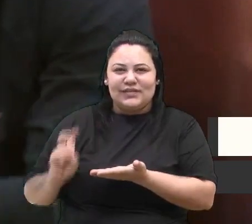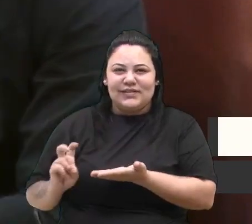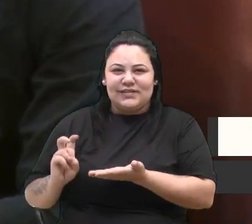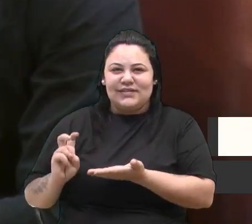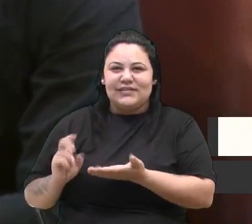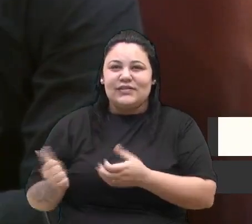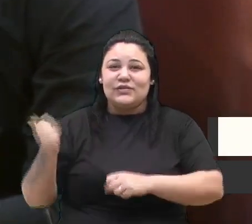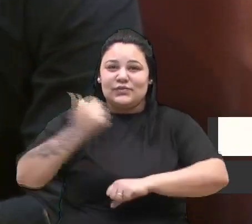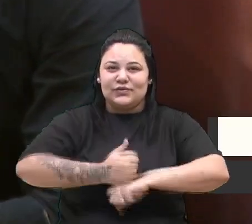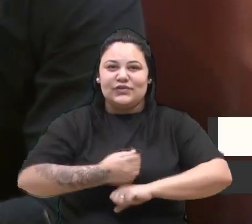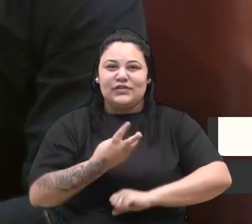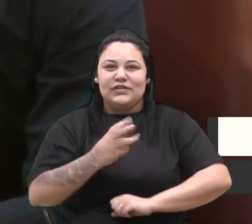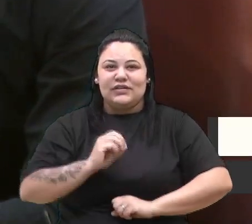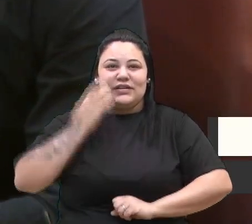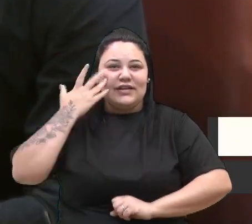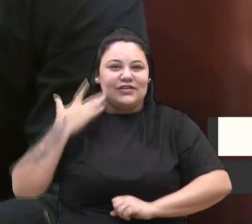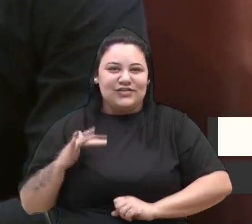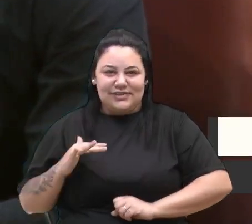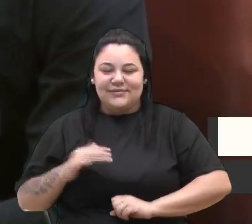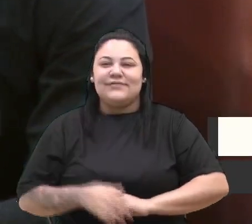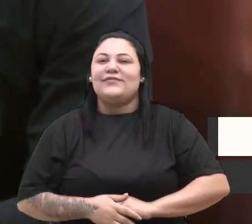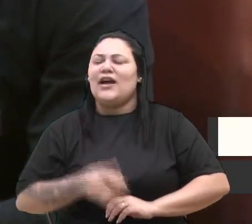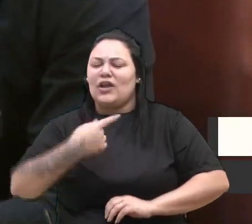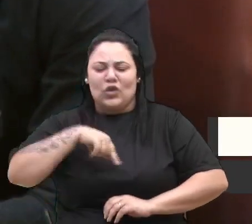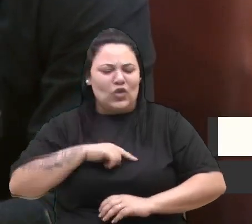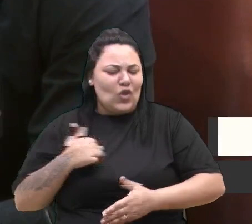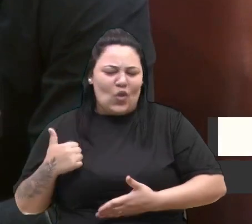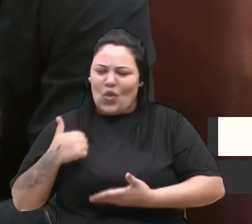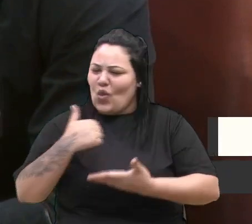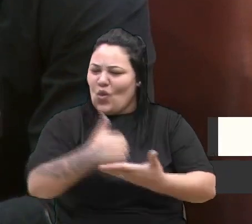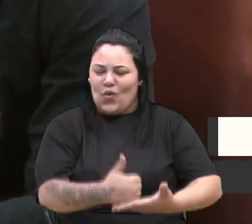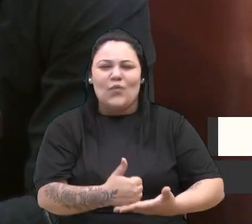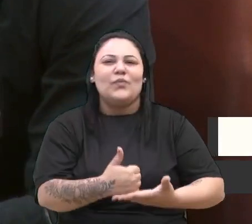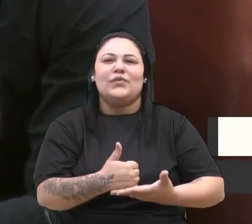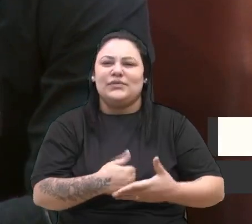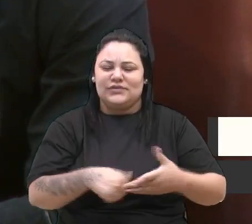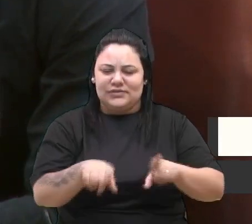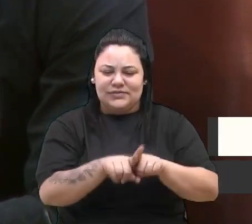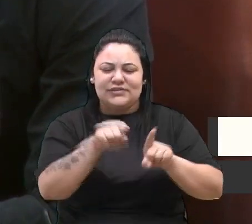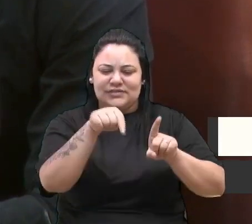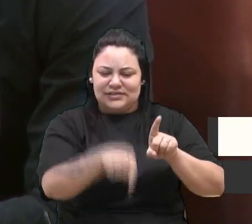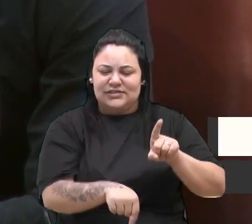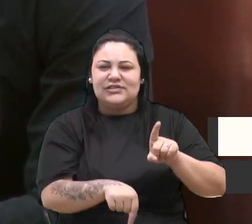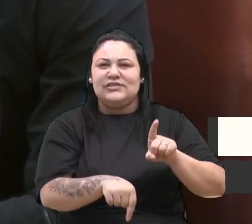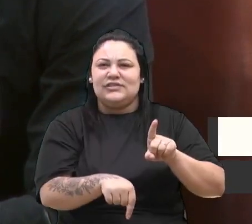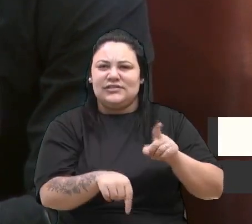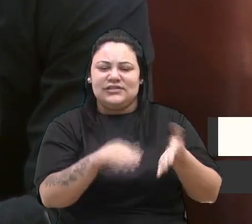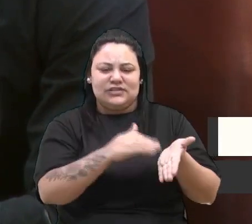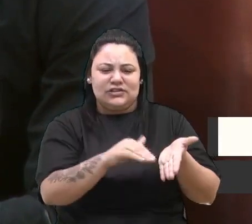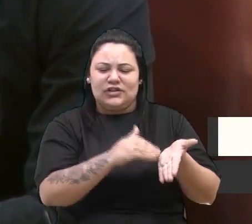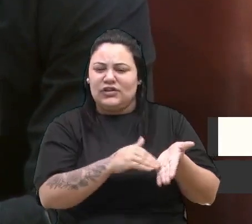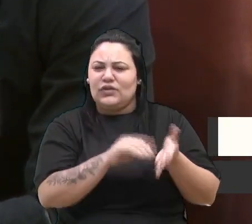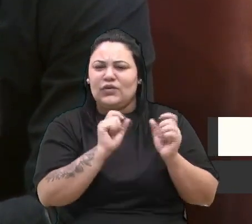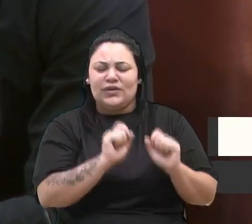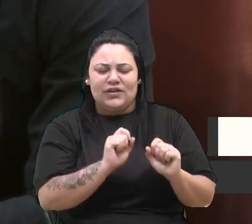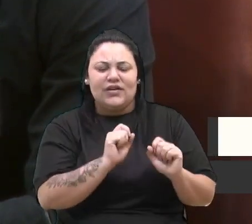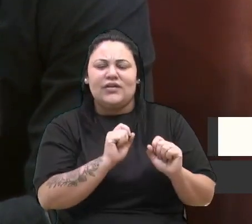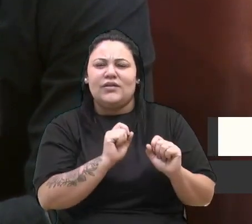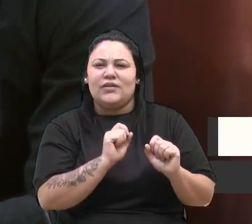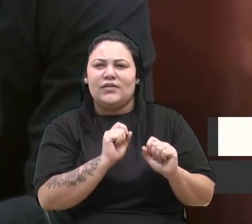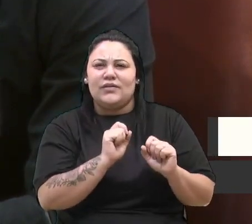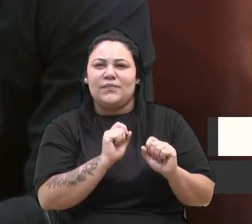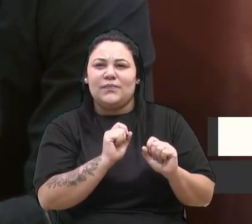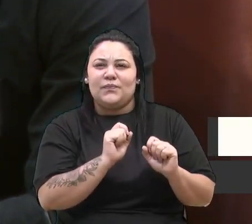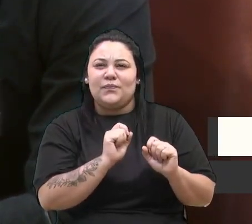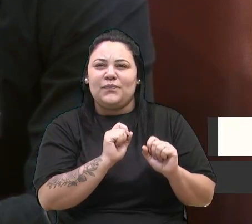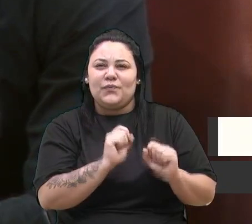por 30 dias, e terá todo o nosso apoio nesta casa, os nossos gabinetes, dentro daquilo que podemos contribuir